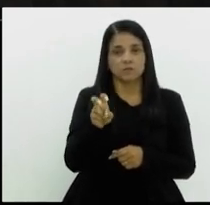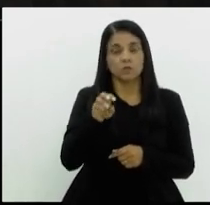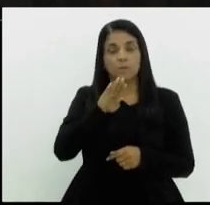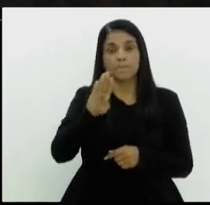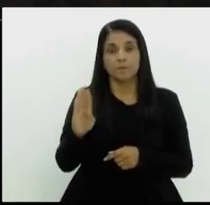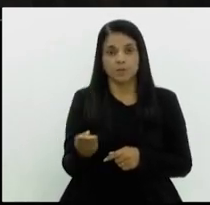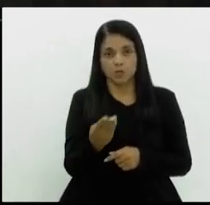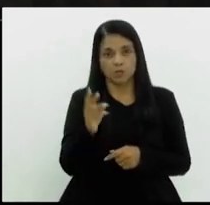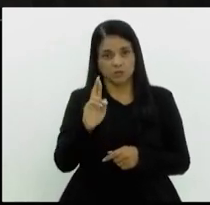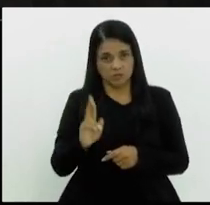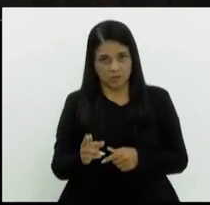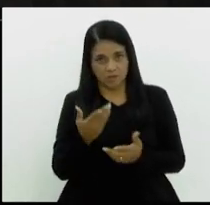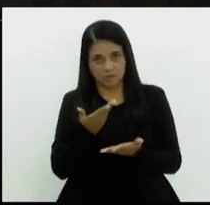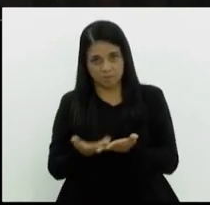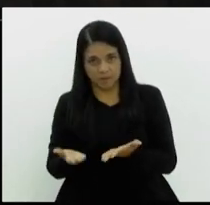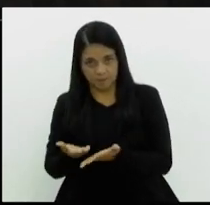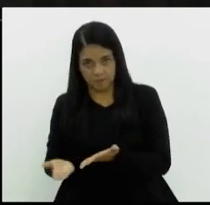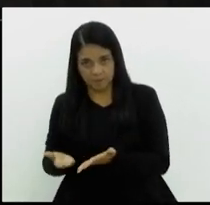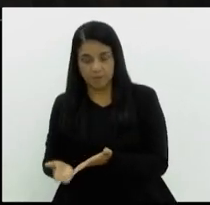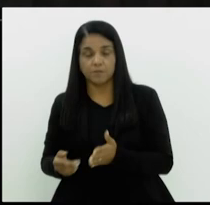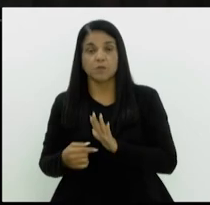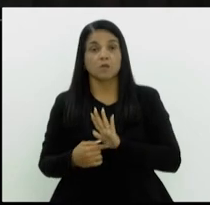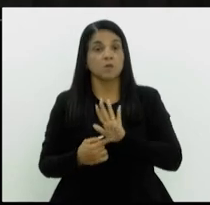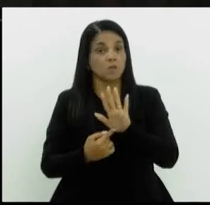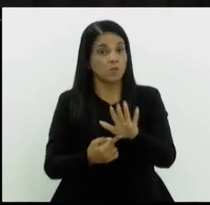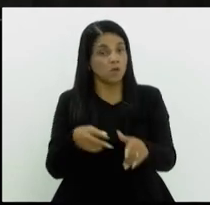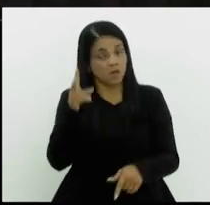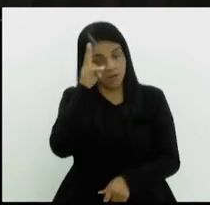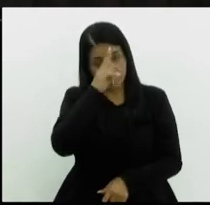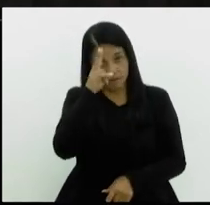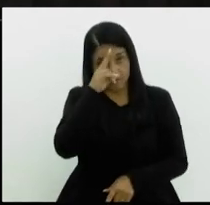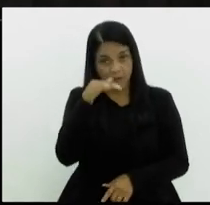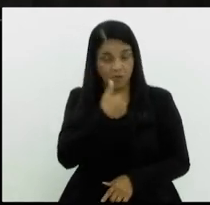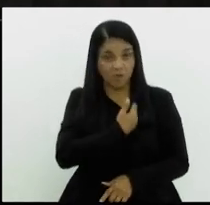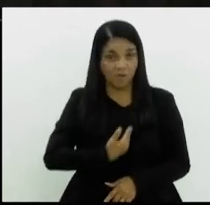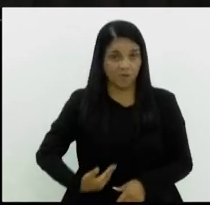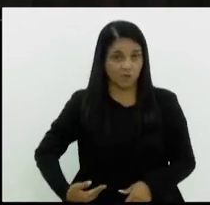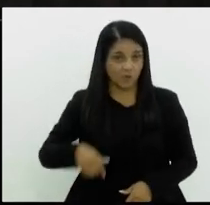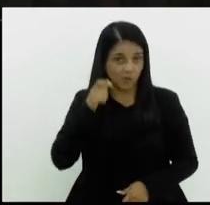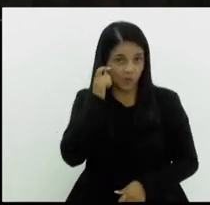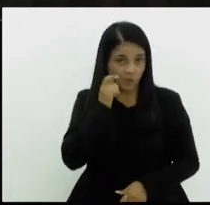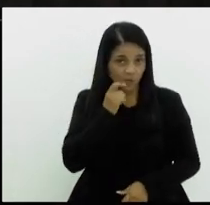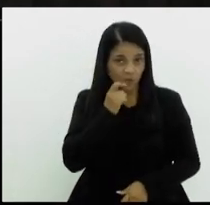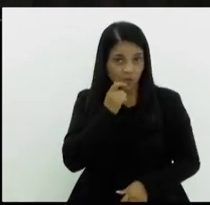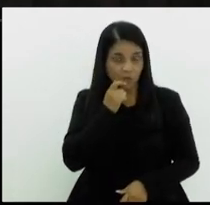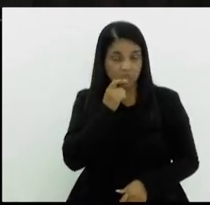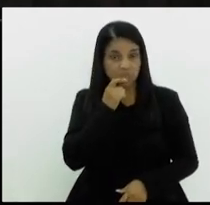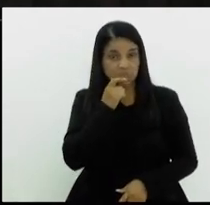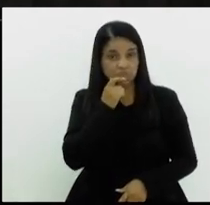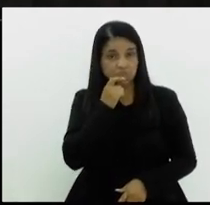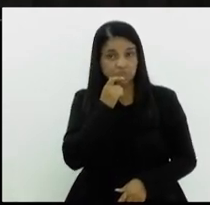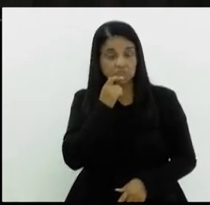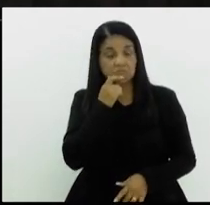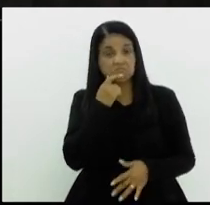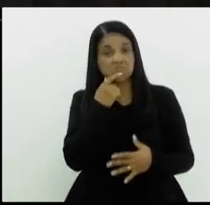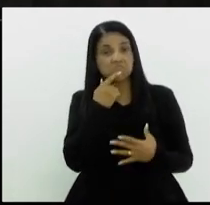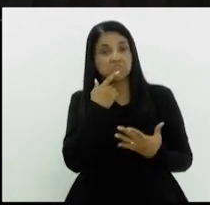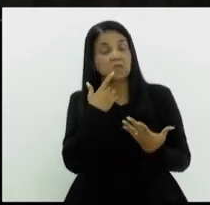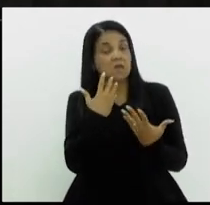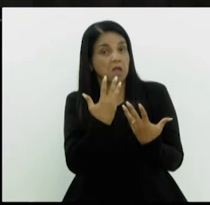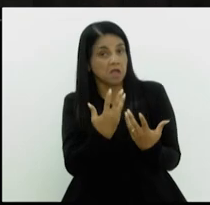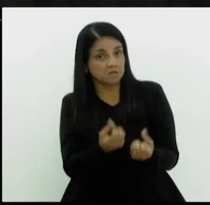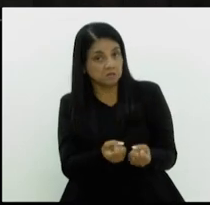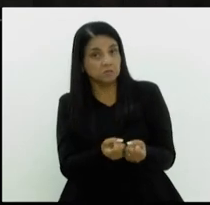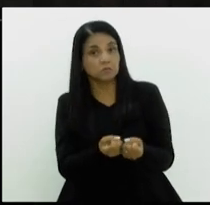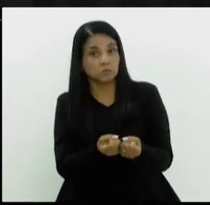Cumpre lembrar, senhor presidente, que o governador do Estado aderiu de livre e espontânea